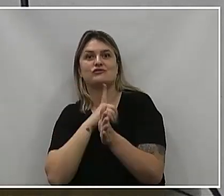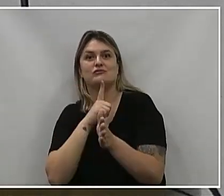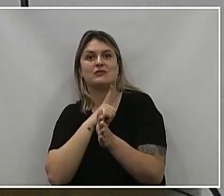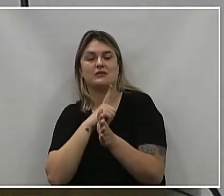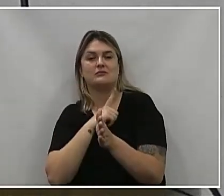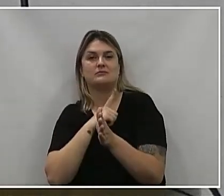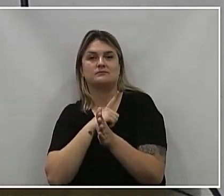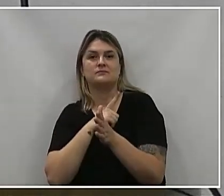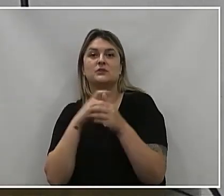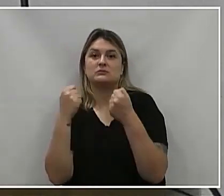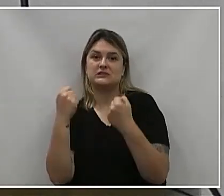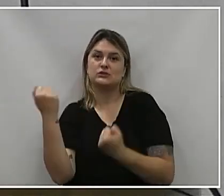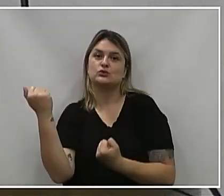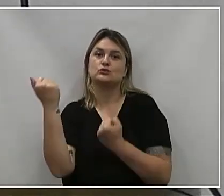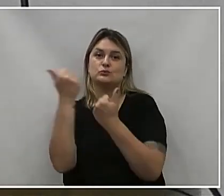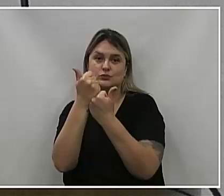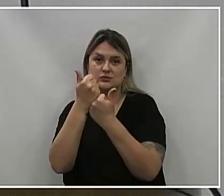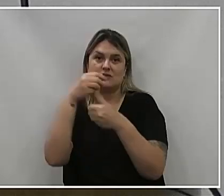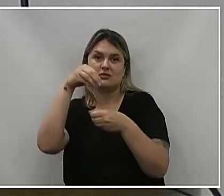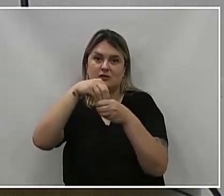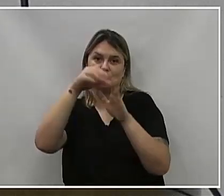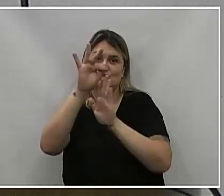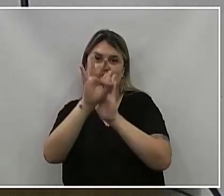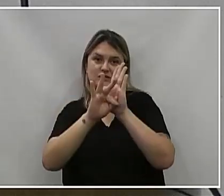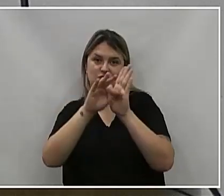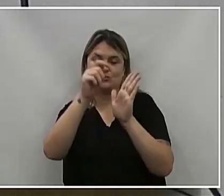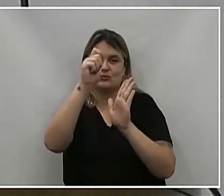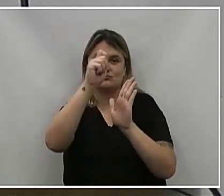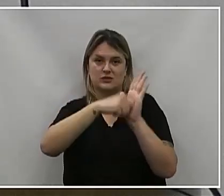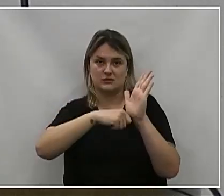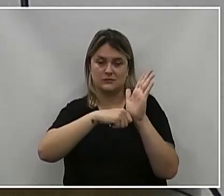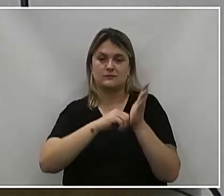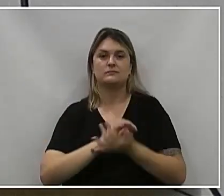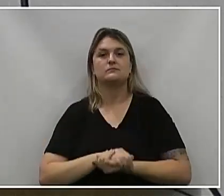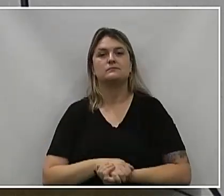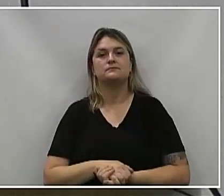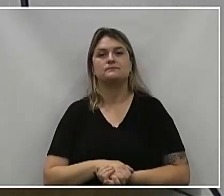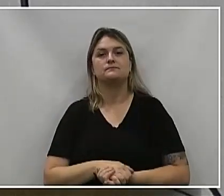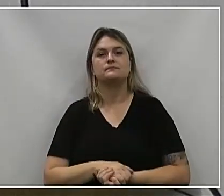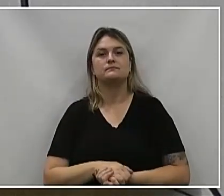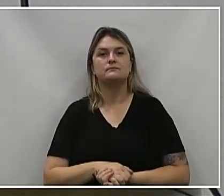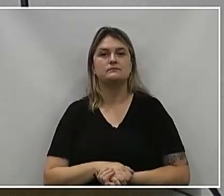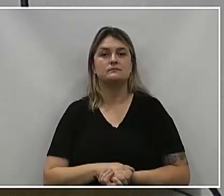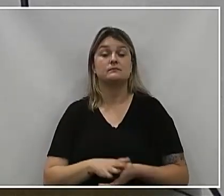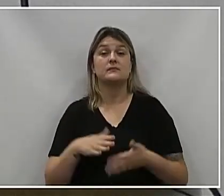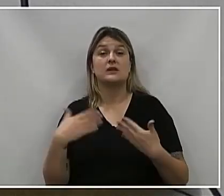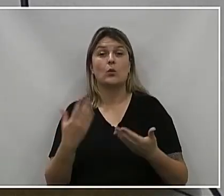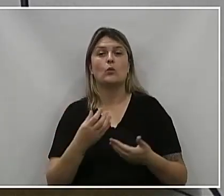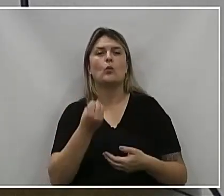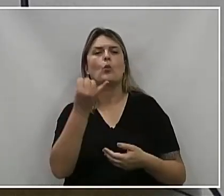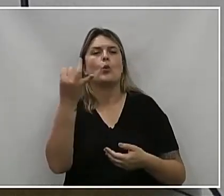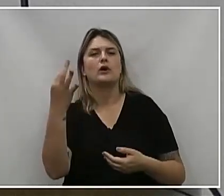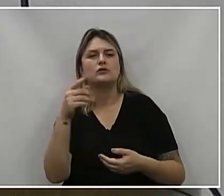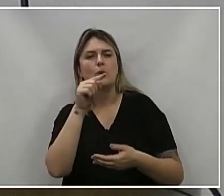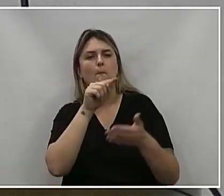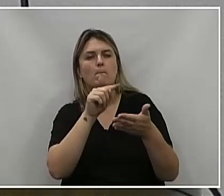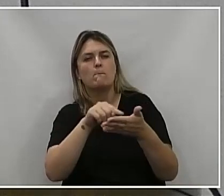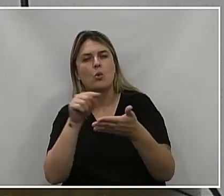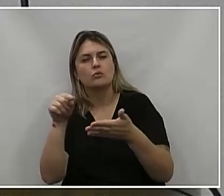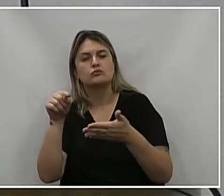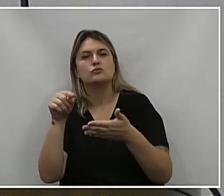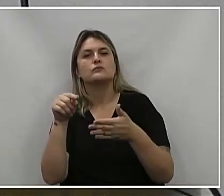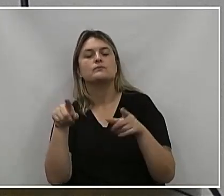privado. Então, é uma necessidade que precisaria ser executada. Bom, visto isso, os pontos, né, que foram